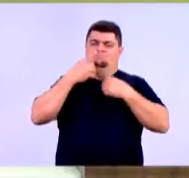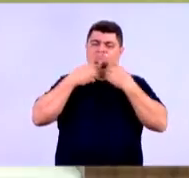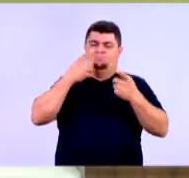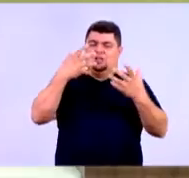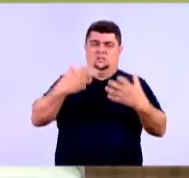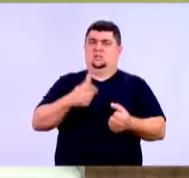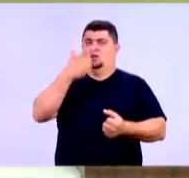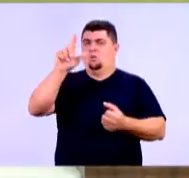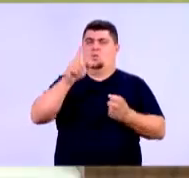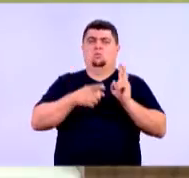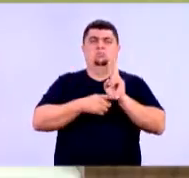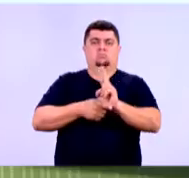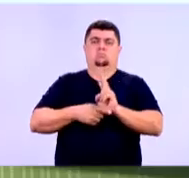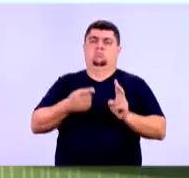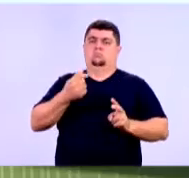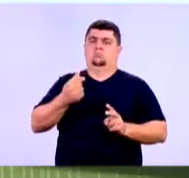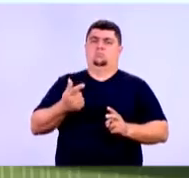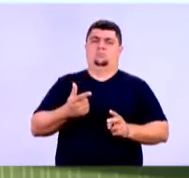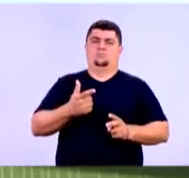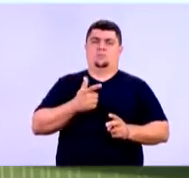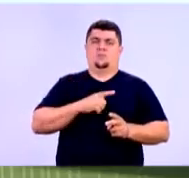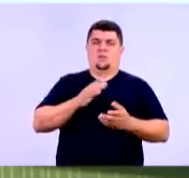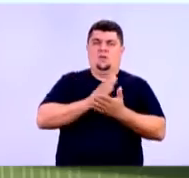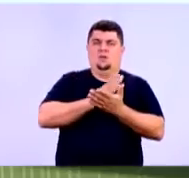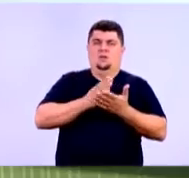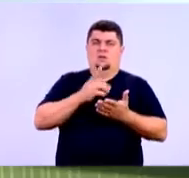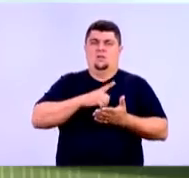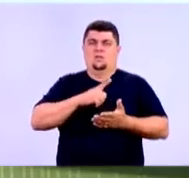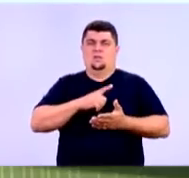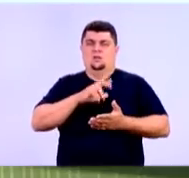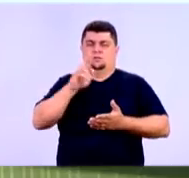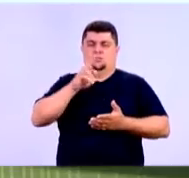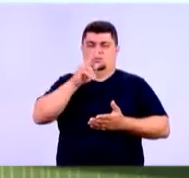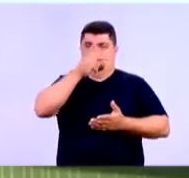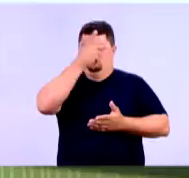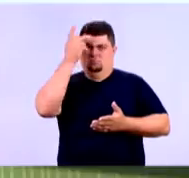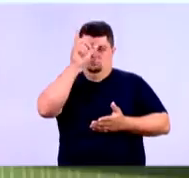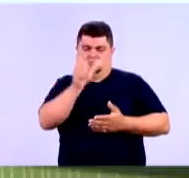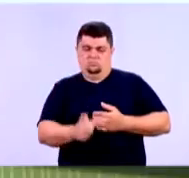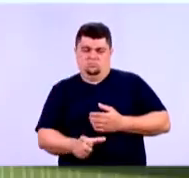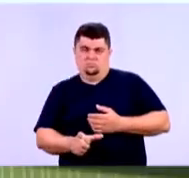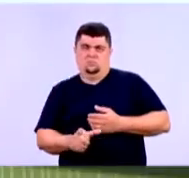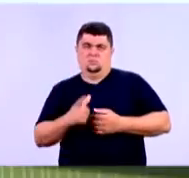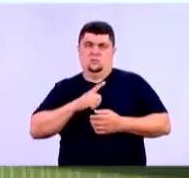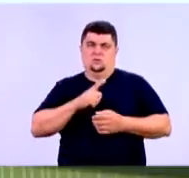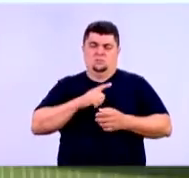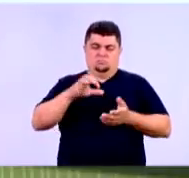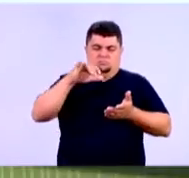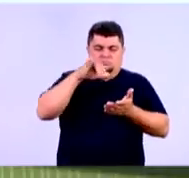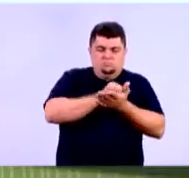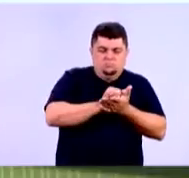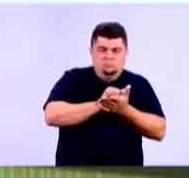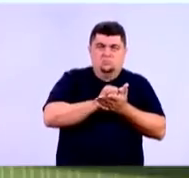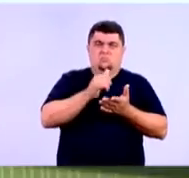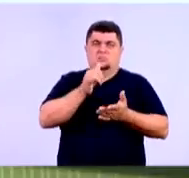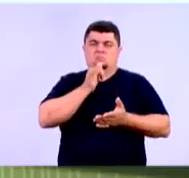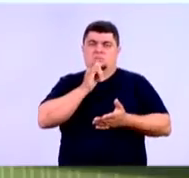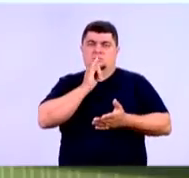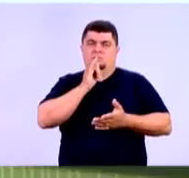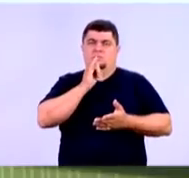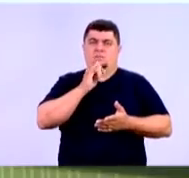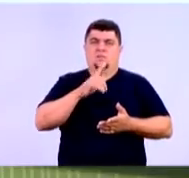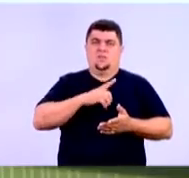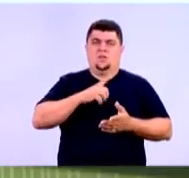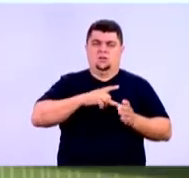proposta. Né? Normalmente, gente, a gente que tem a relação de pessoa física, isso é identificado quando a gente faz as fichas cadastrais, quando se pergunta o seguinte, você